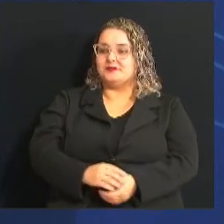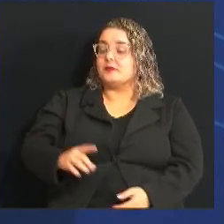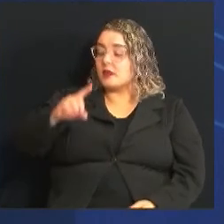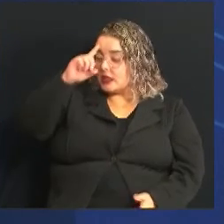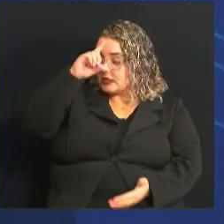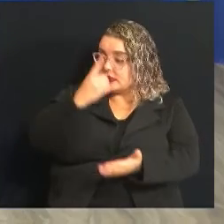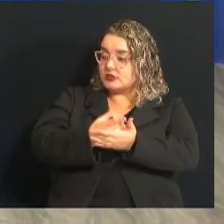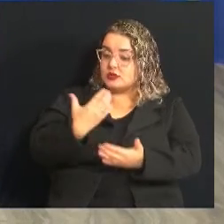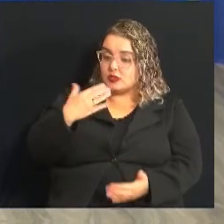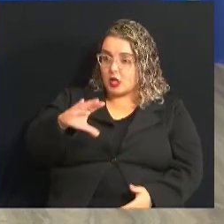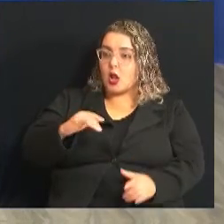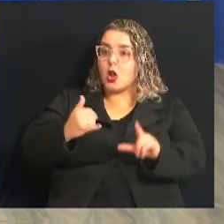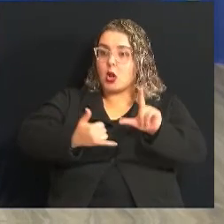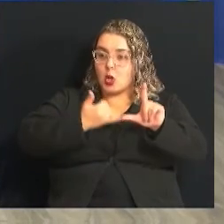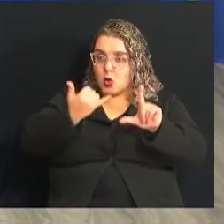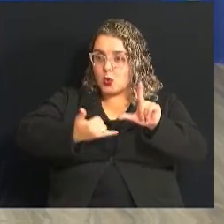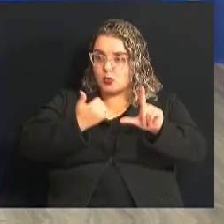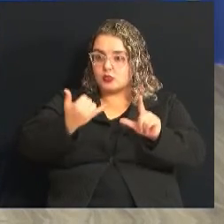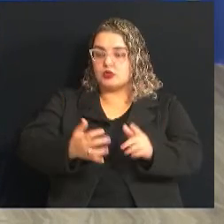maneira lúdica.